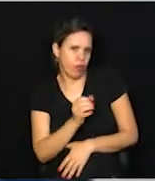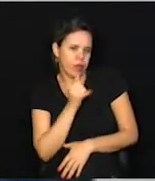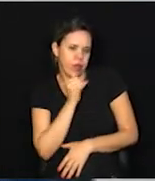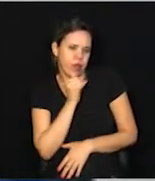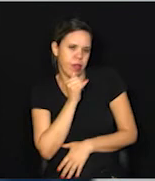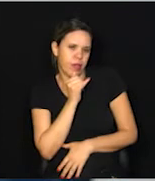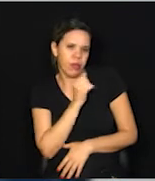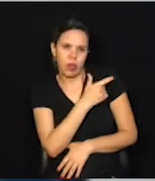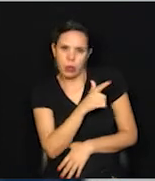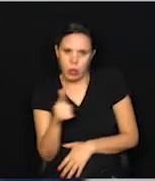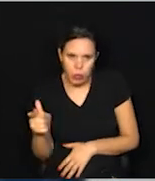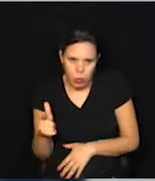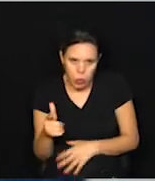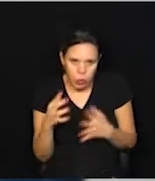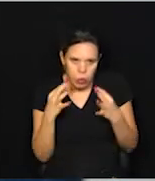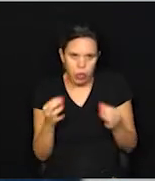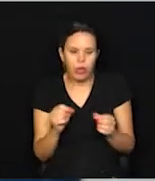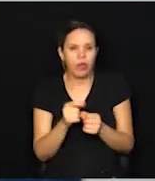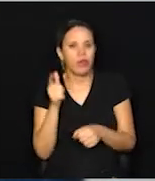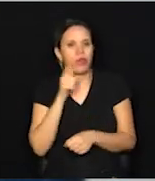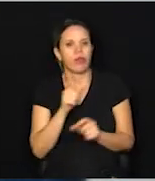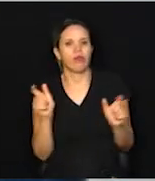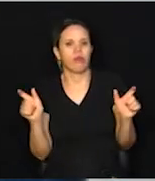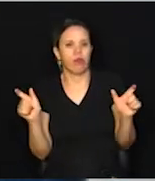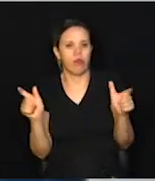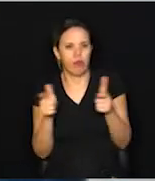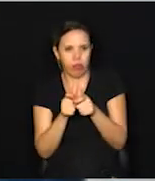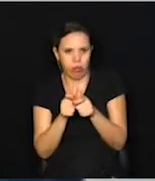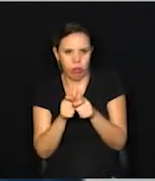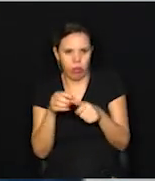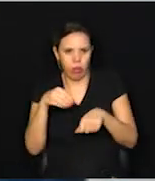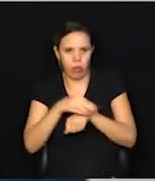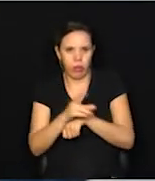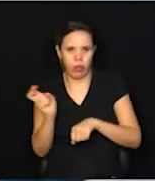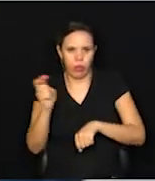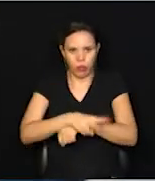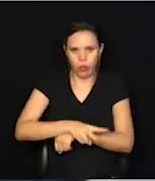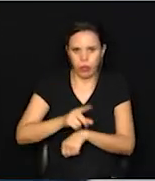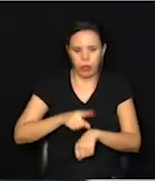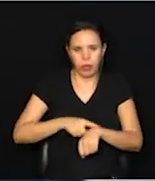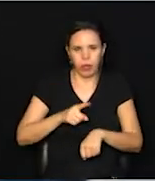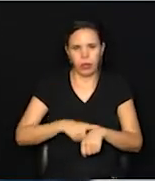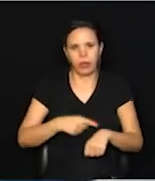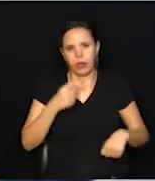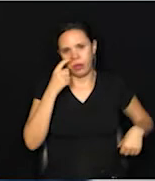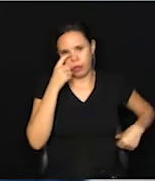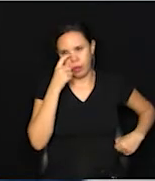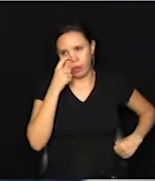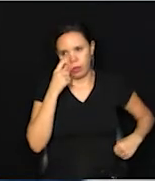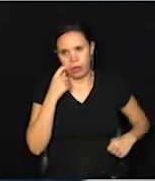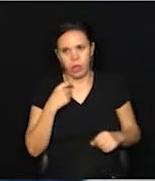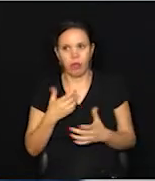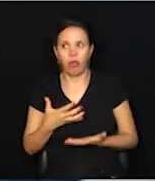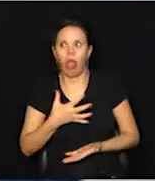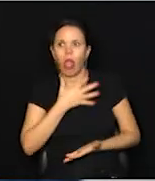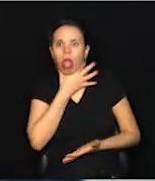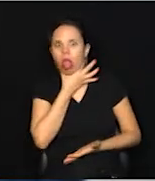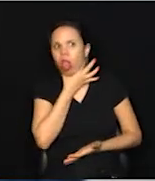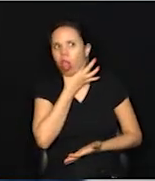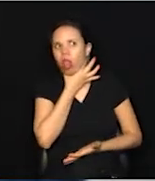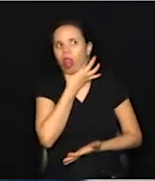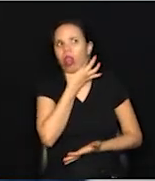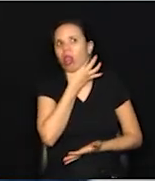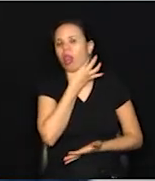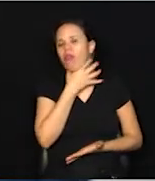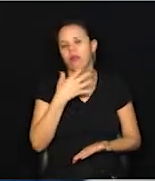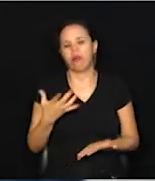não tiver intento de conseguir diminuir a transmissão do vírus, vai chegar um momento que a gente vai entrar em colapso. Simplesmente não há